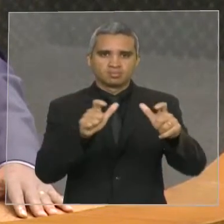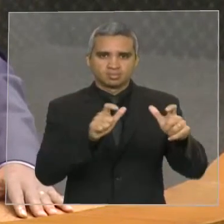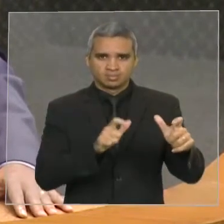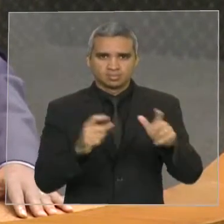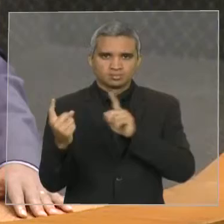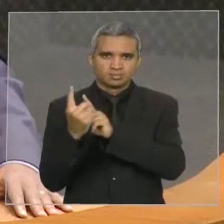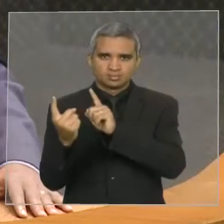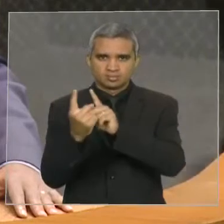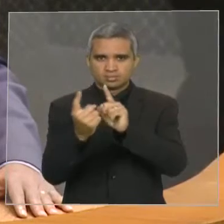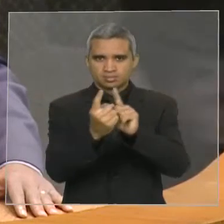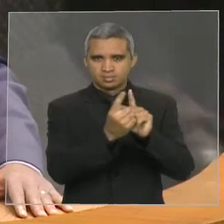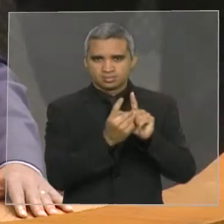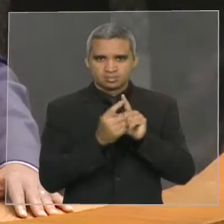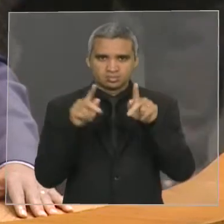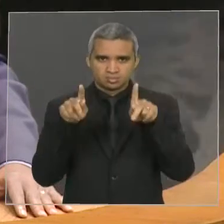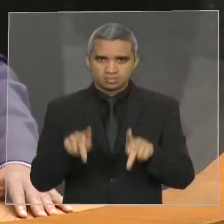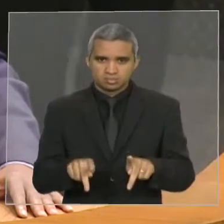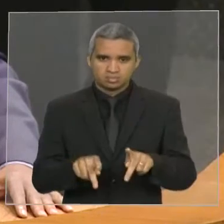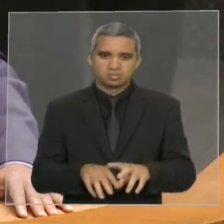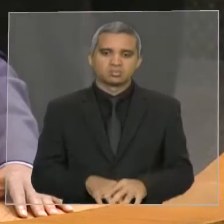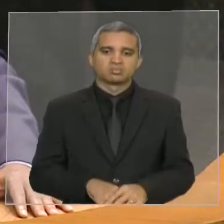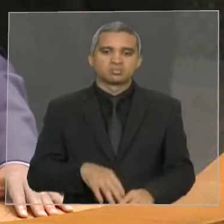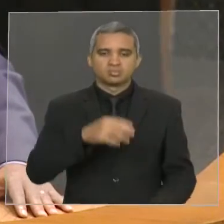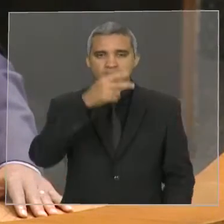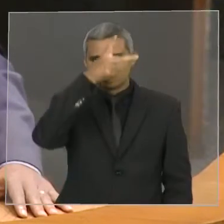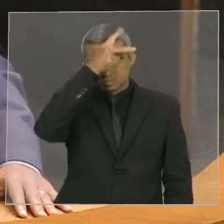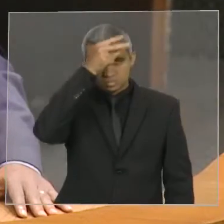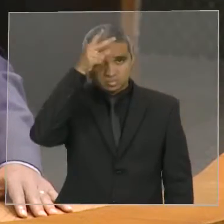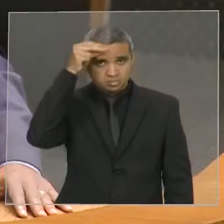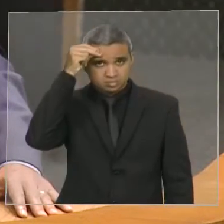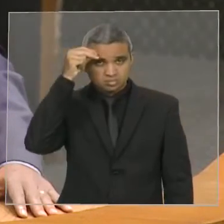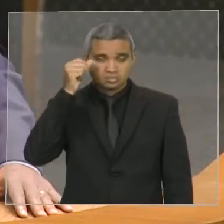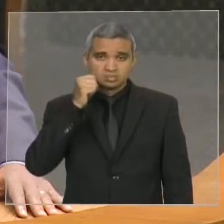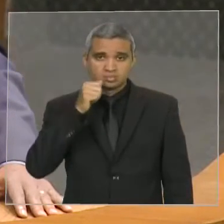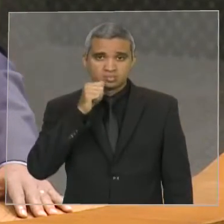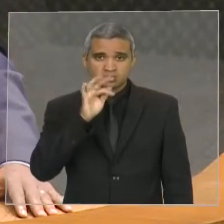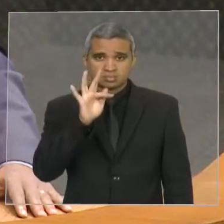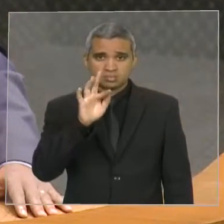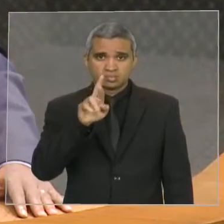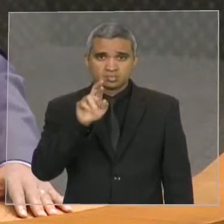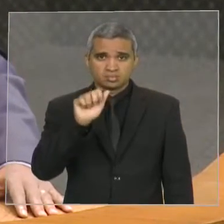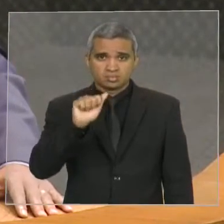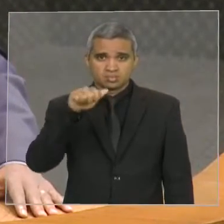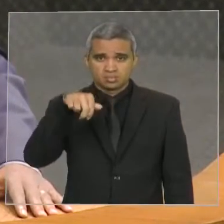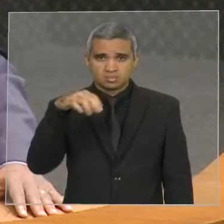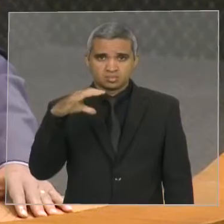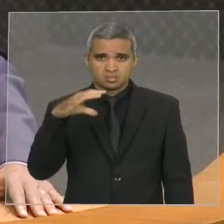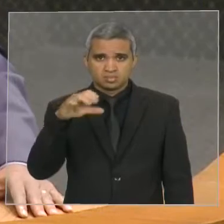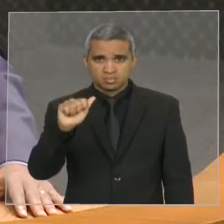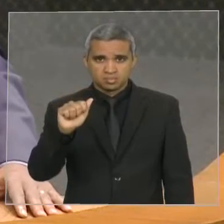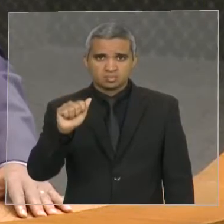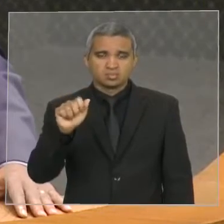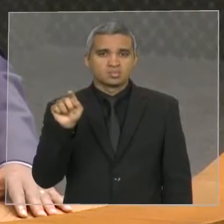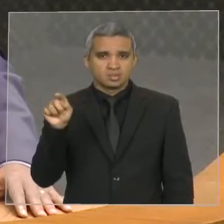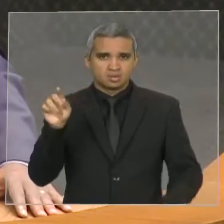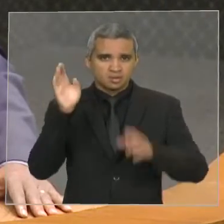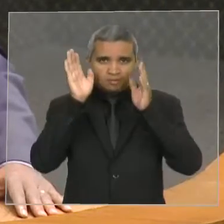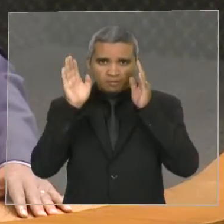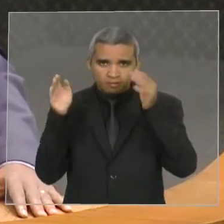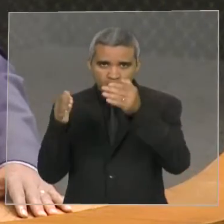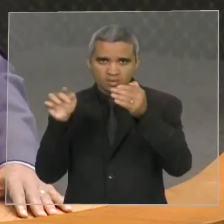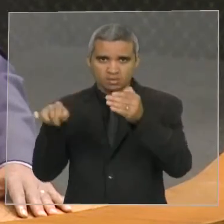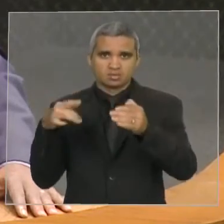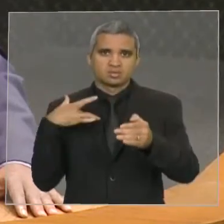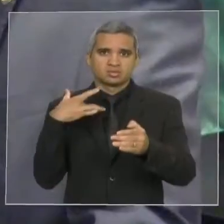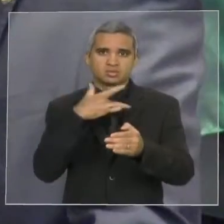de Santa Luzia. A prefeita França, que tem priorizado, como ninguém, a saúde do município